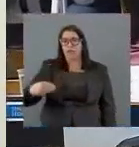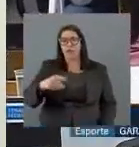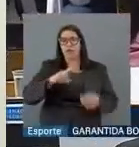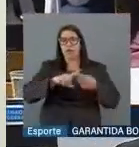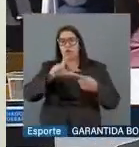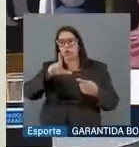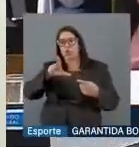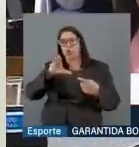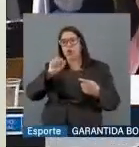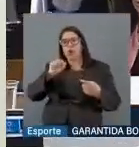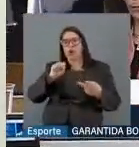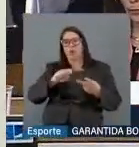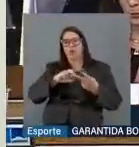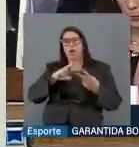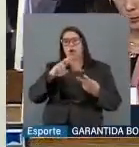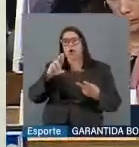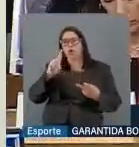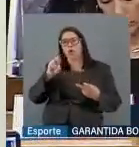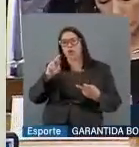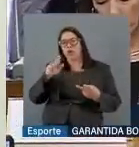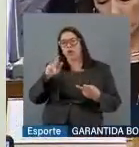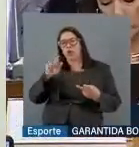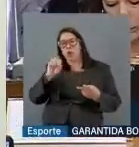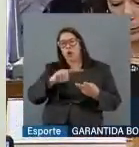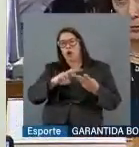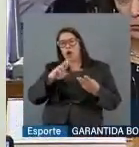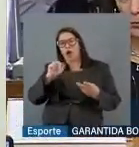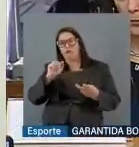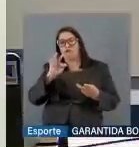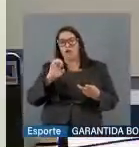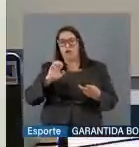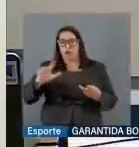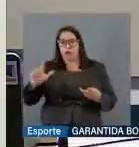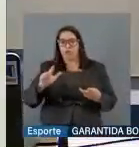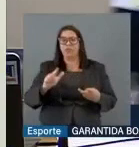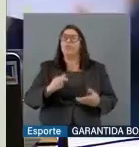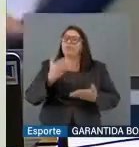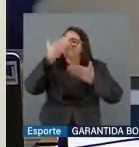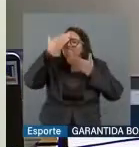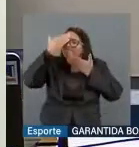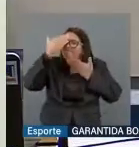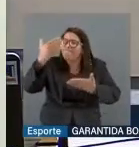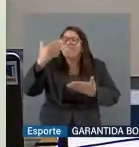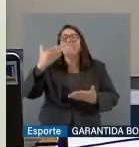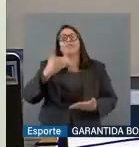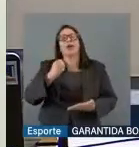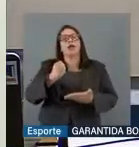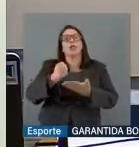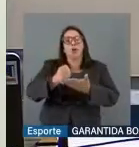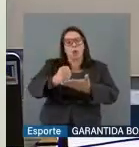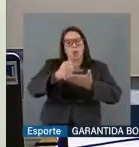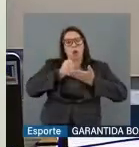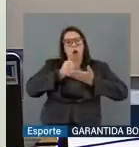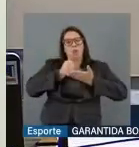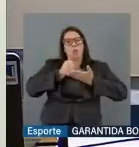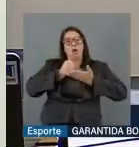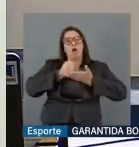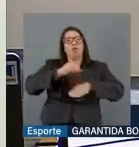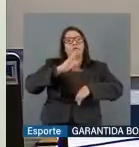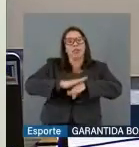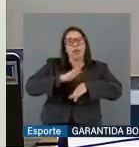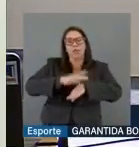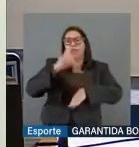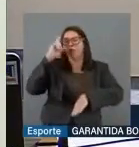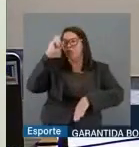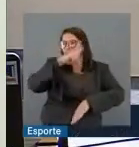quando liberou de fato e aquilo se tornou bom para a população, todos foram vacinados, né?